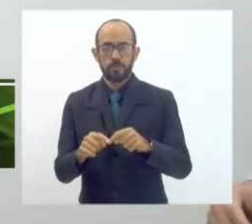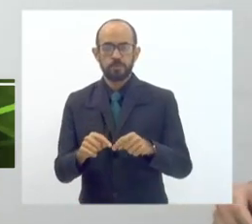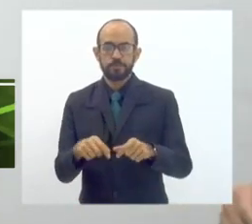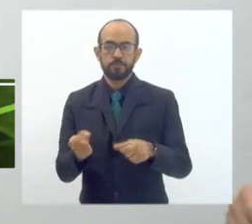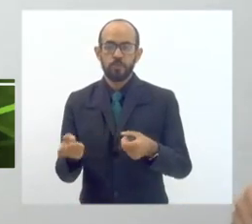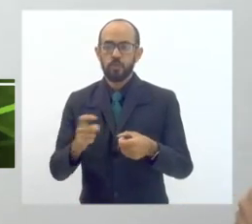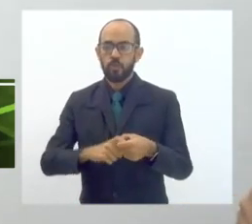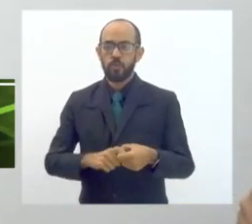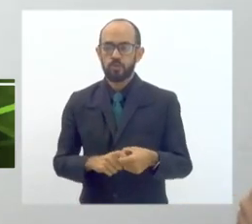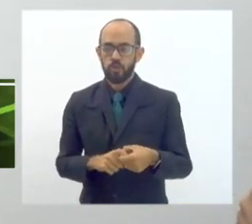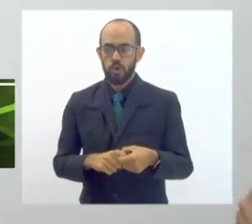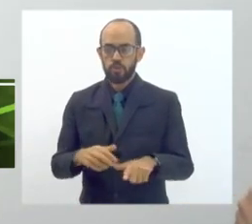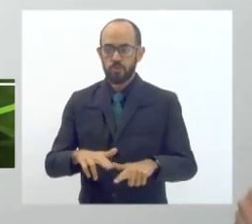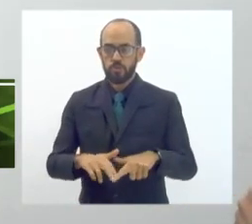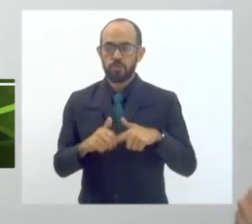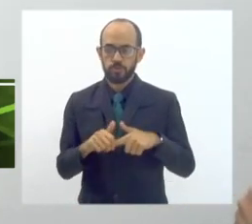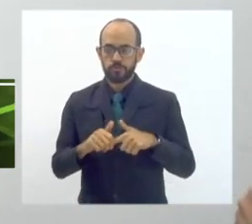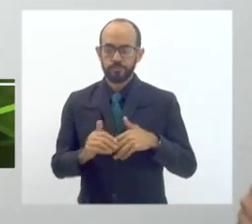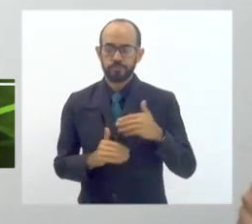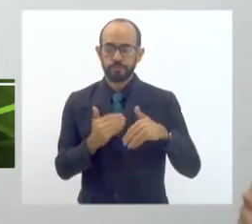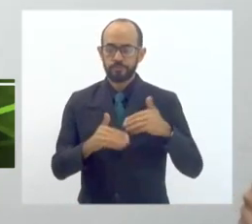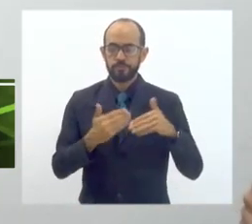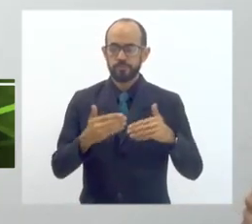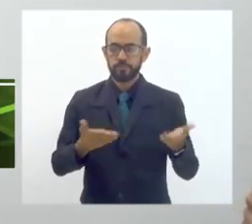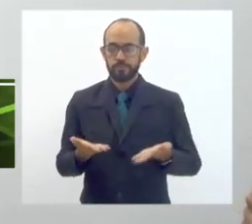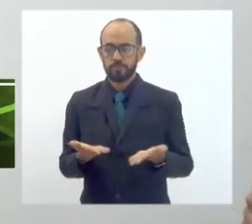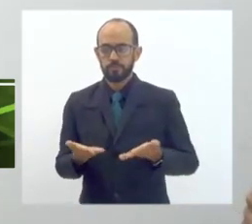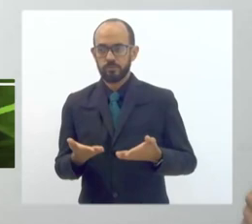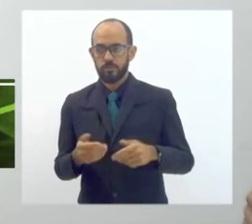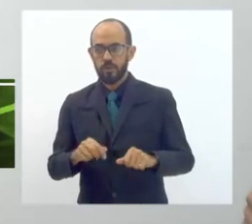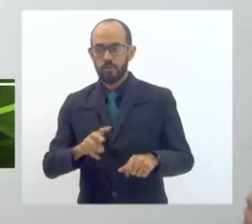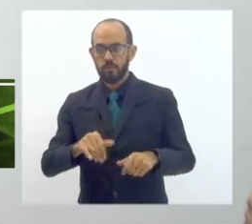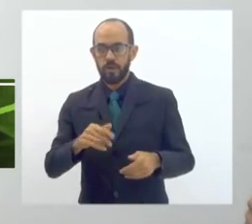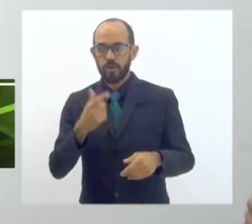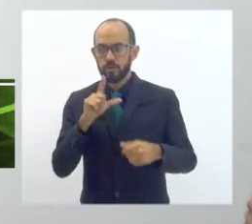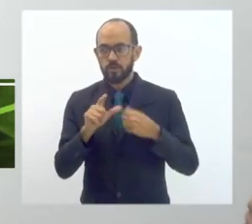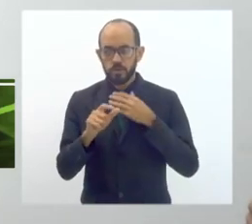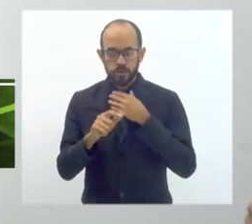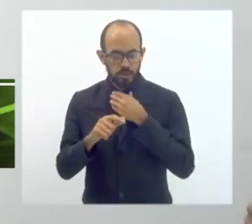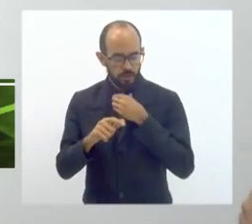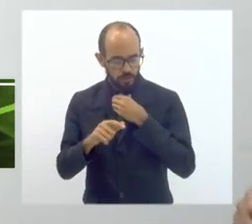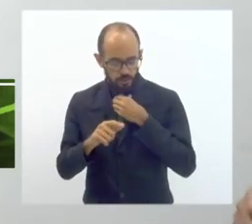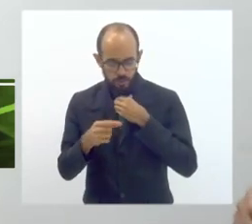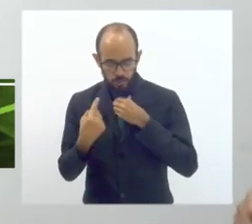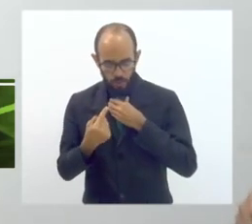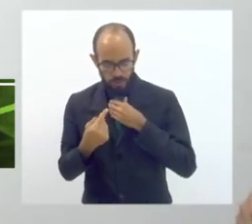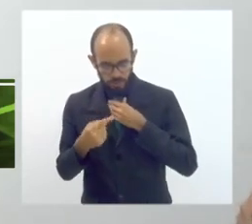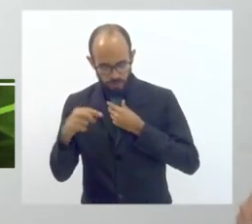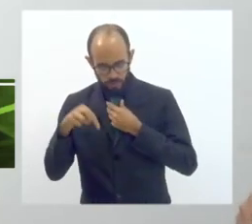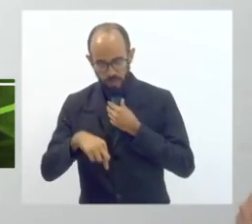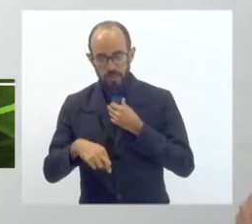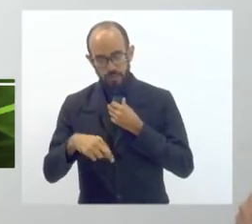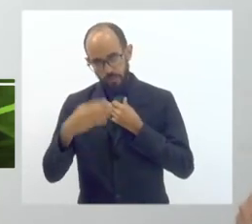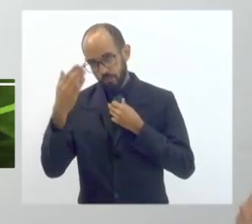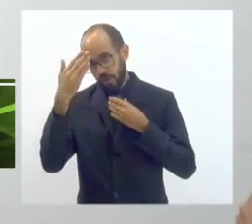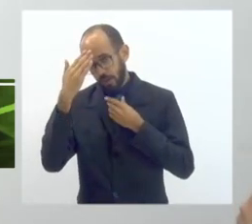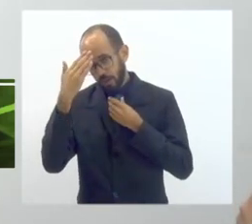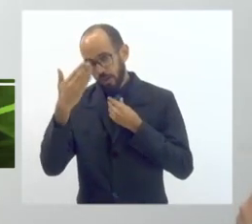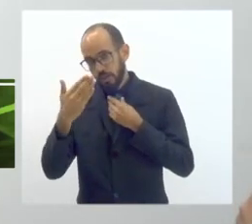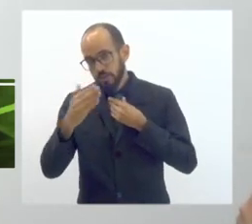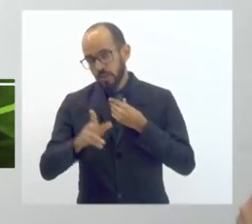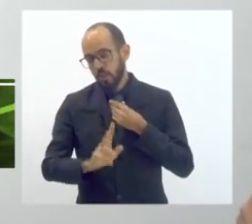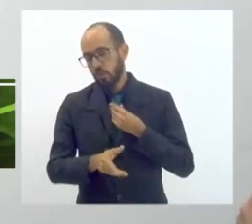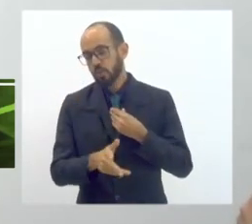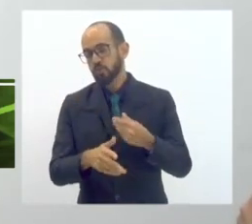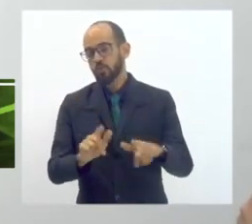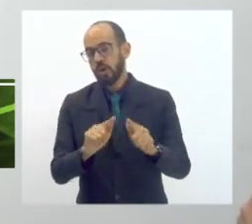consórcio, graças a esse avanço atual, vai tornar isso possível e a gente está aqui para agradecer e dar continuidade aos